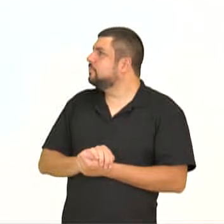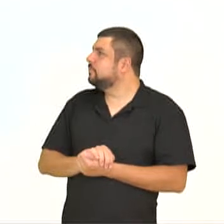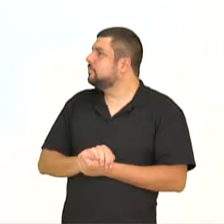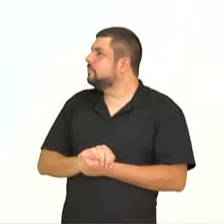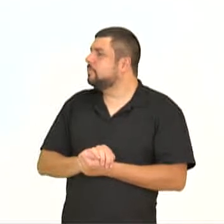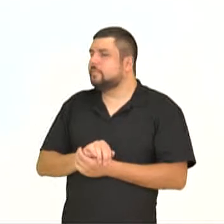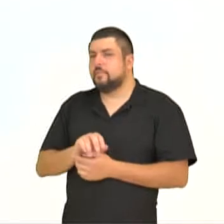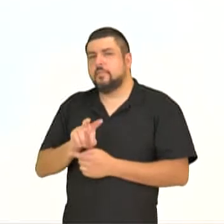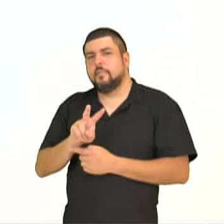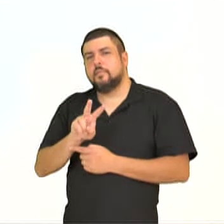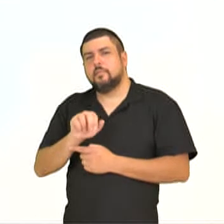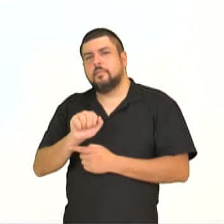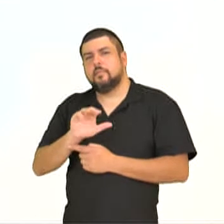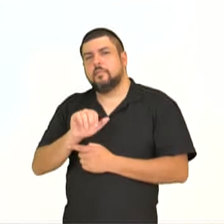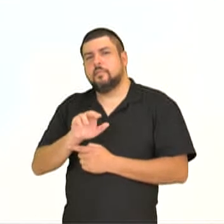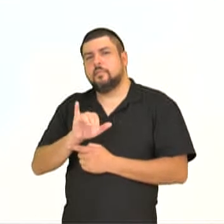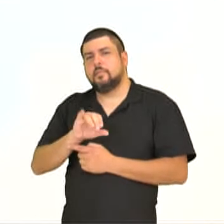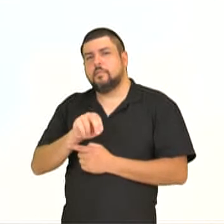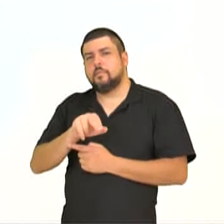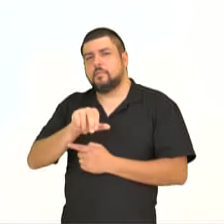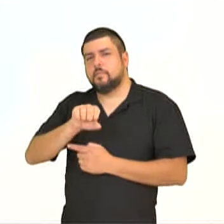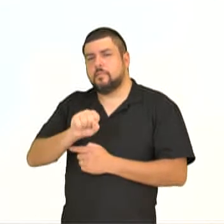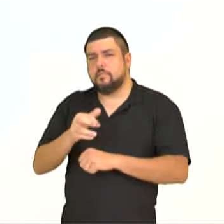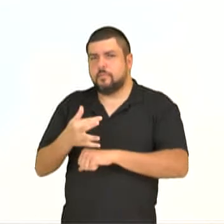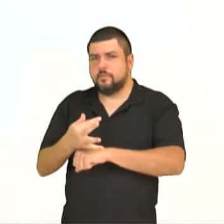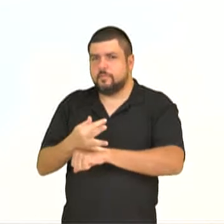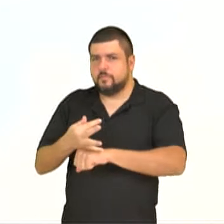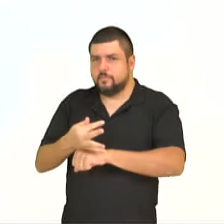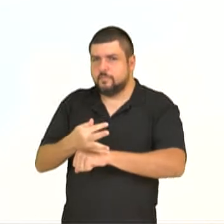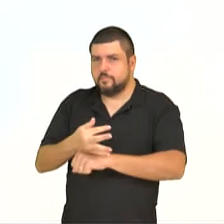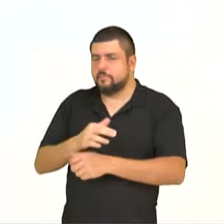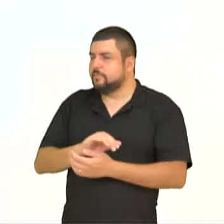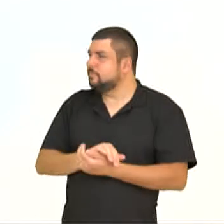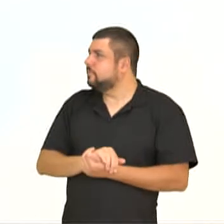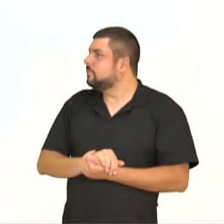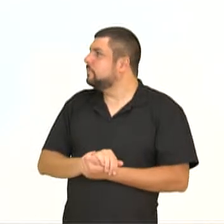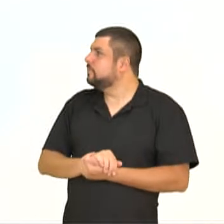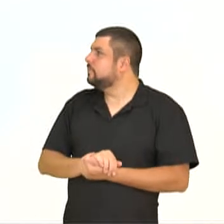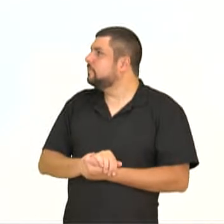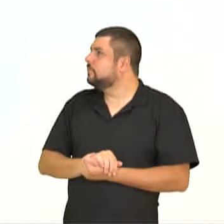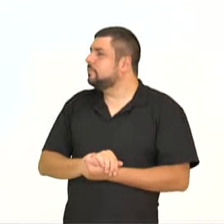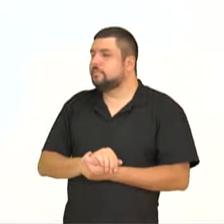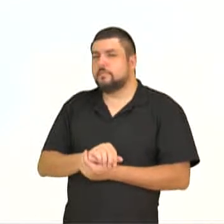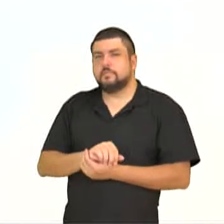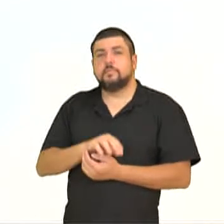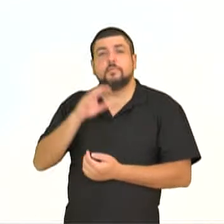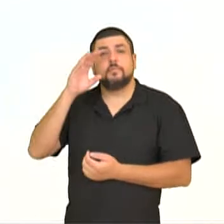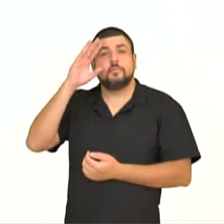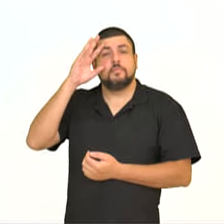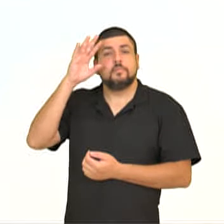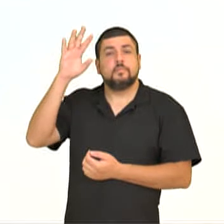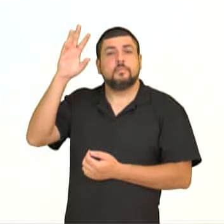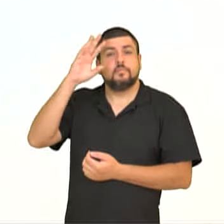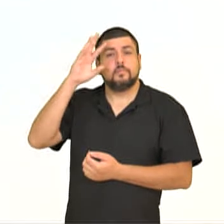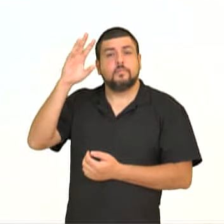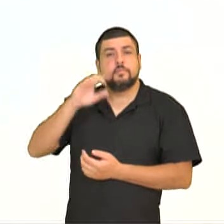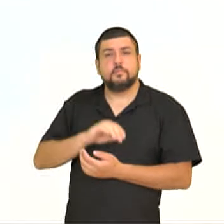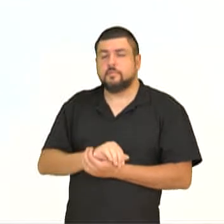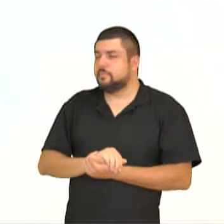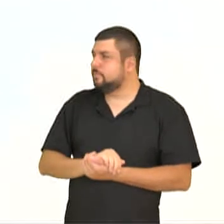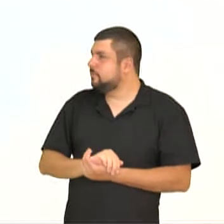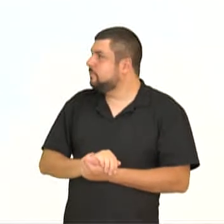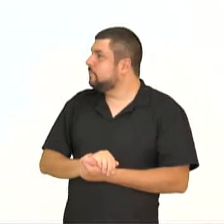férias. Expressar situações imaginárias. Se pudiera vivir novamente minha